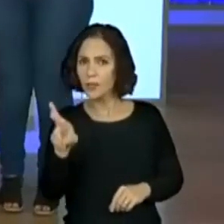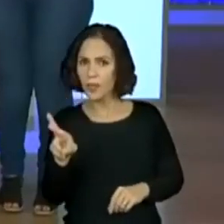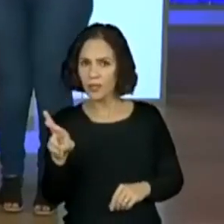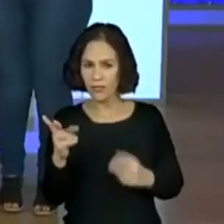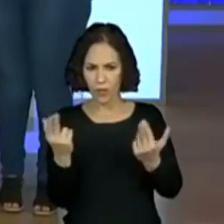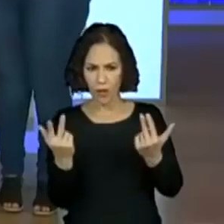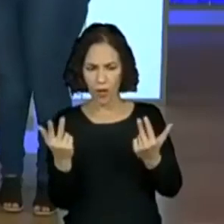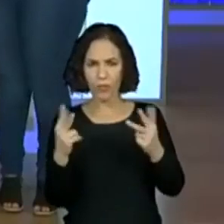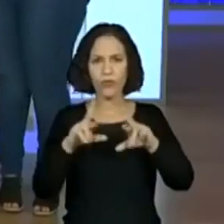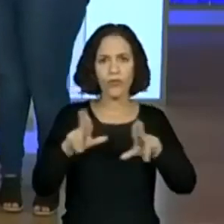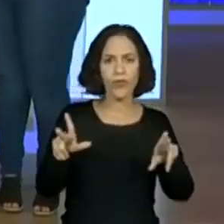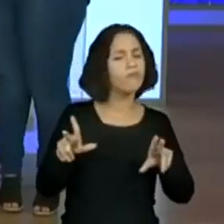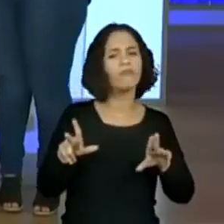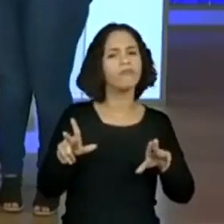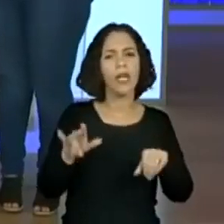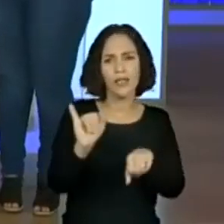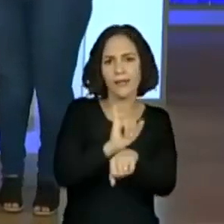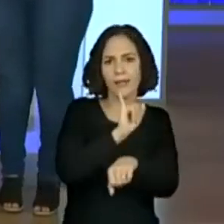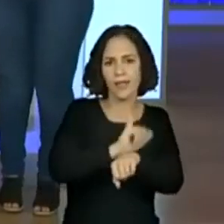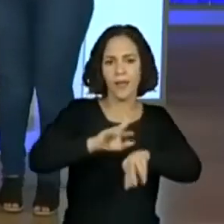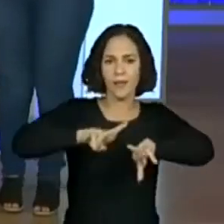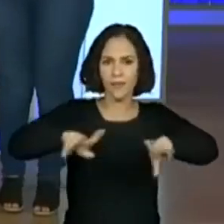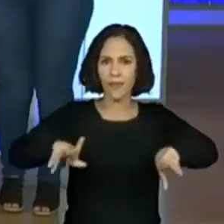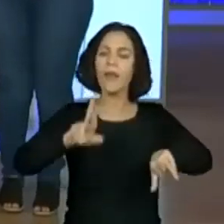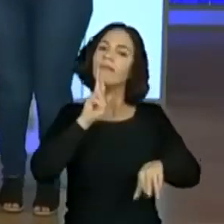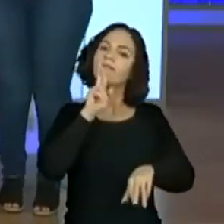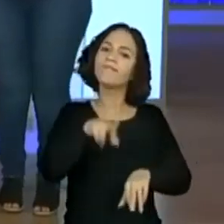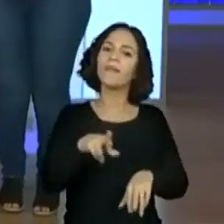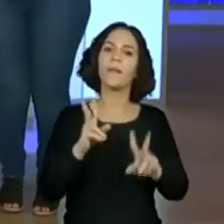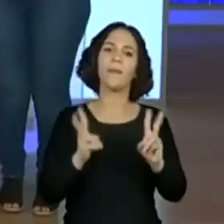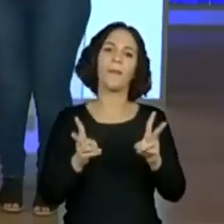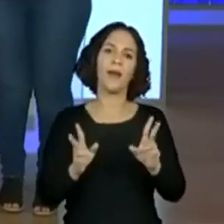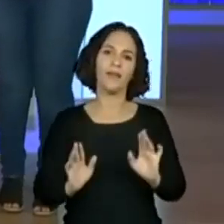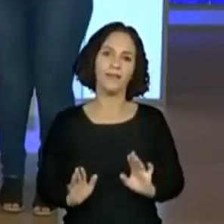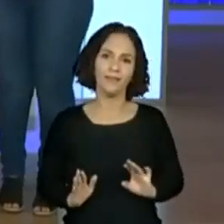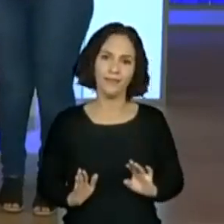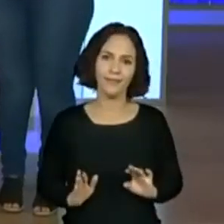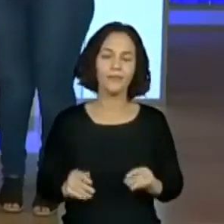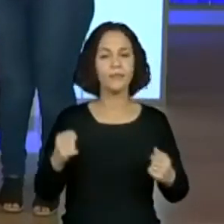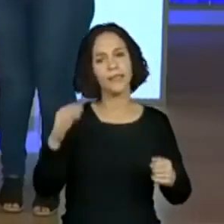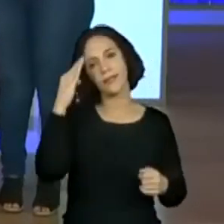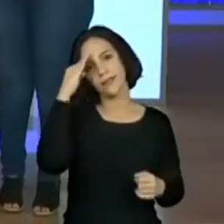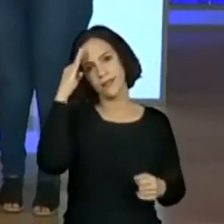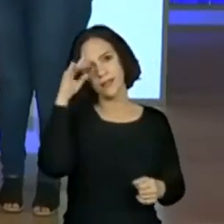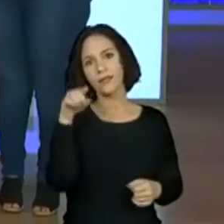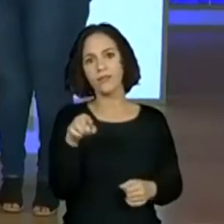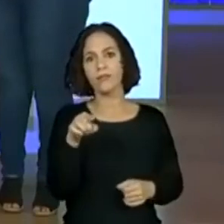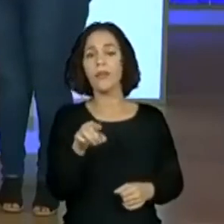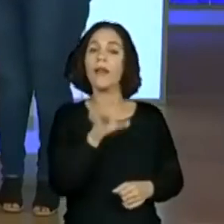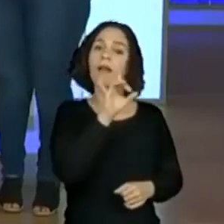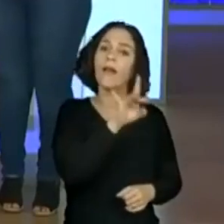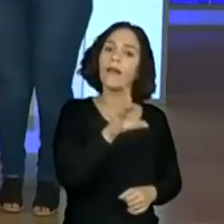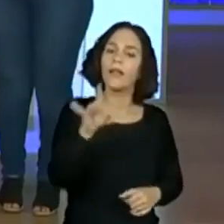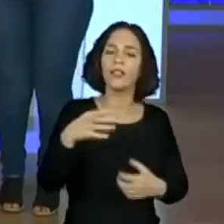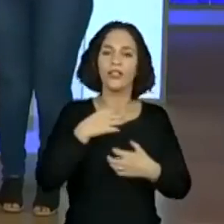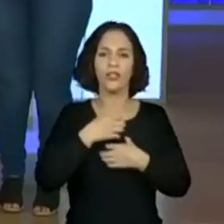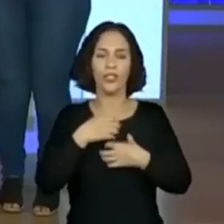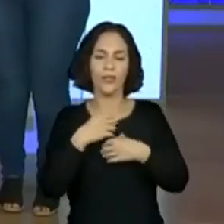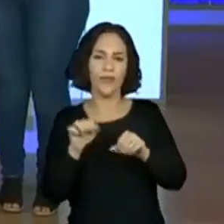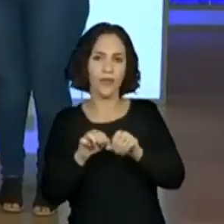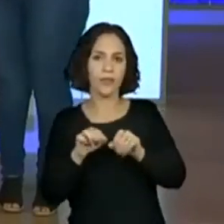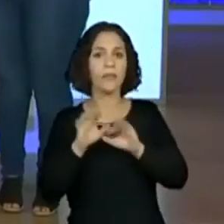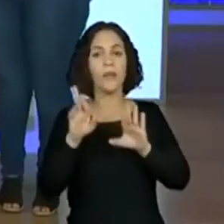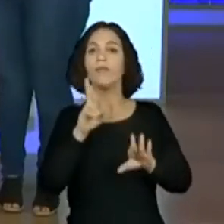Não. Estratégias diferentes, mas com o mesmo resultado. É isso que precisa entender. A gente pode fazer de maneiras diferentes, mas tem